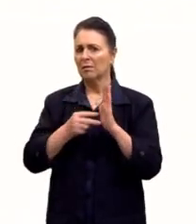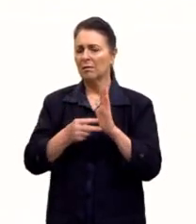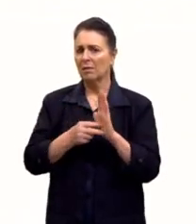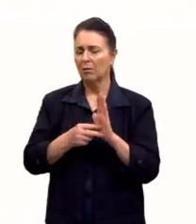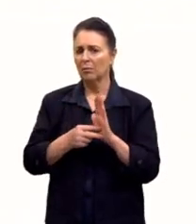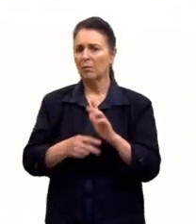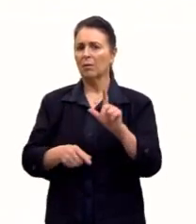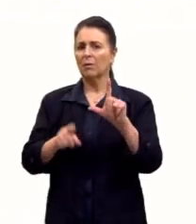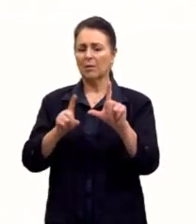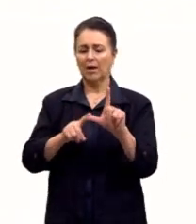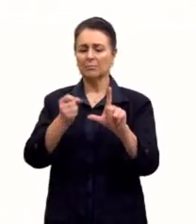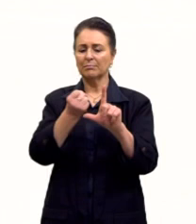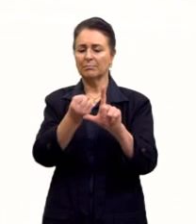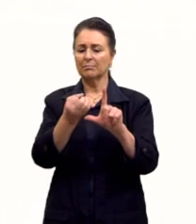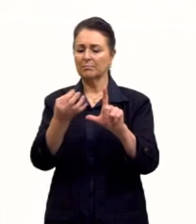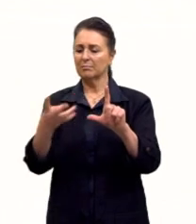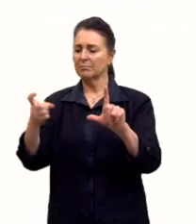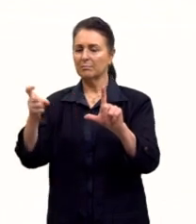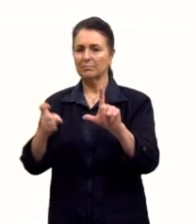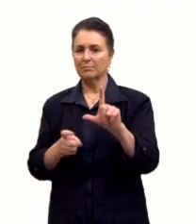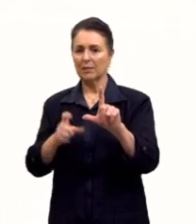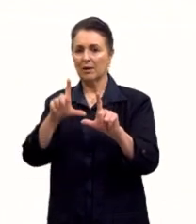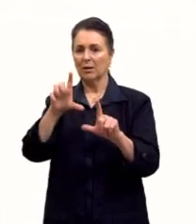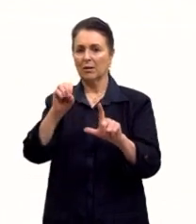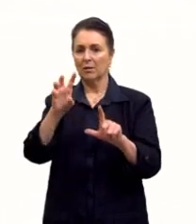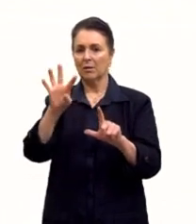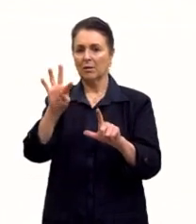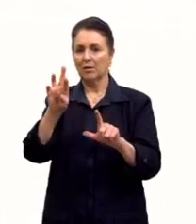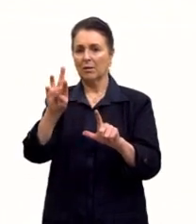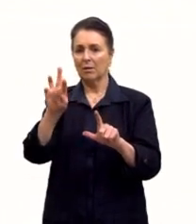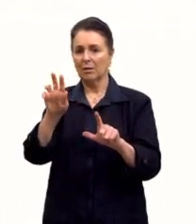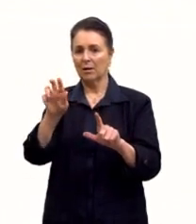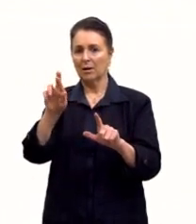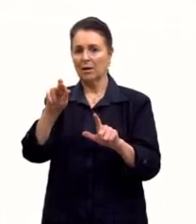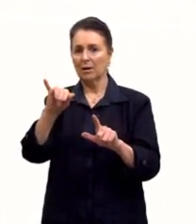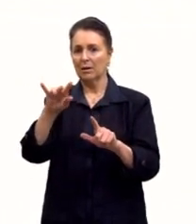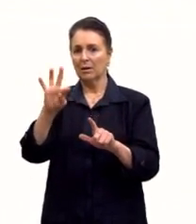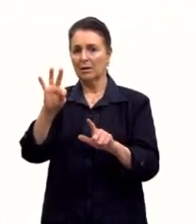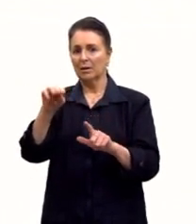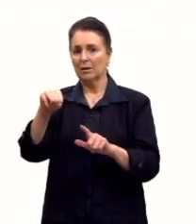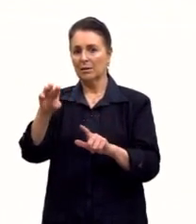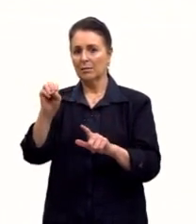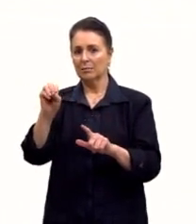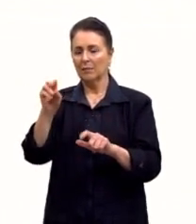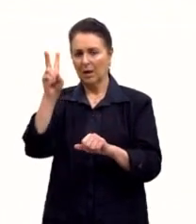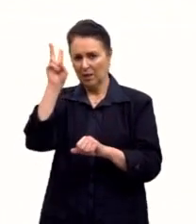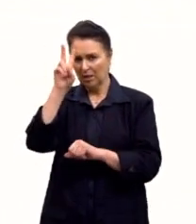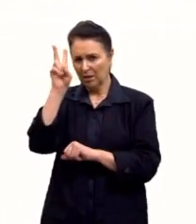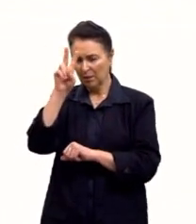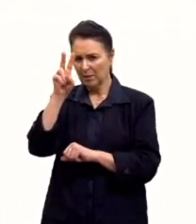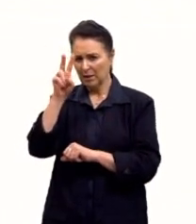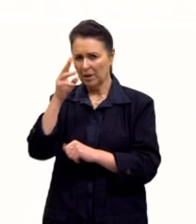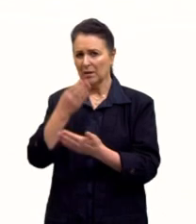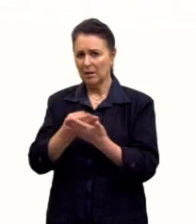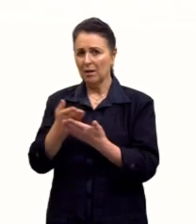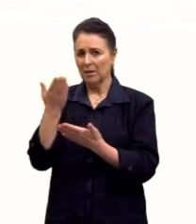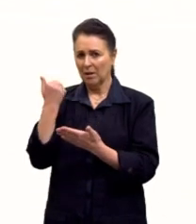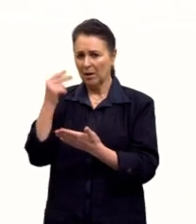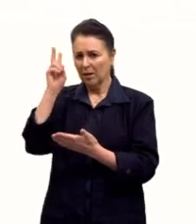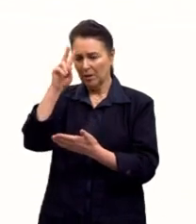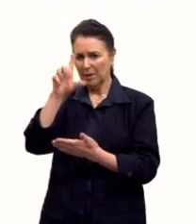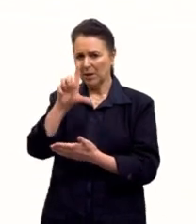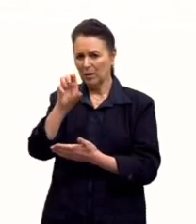logarítimos disse para vocês no finalzinho da aula irem pensando aí se vocês lembravam do